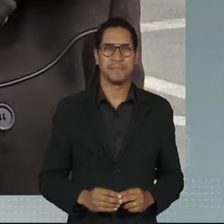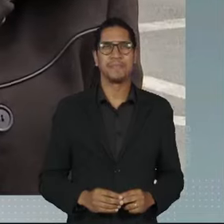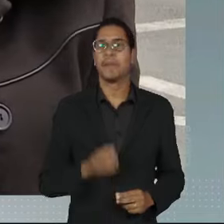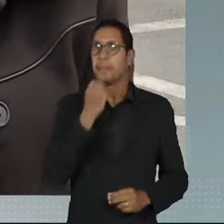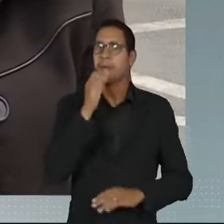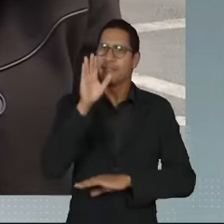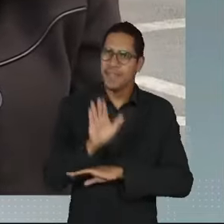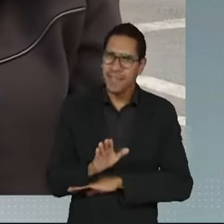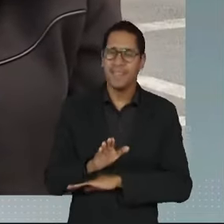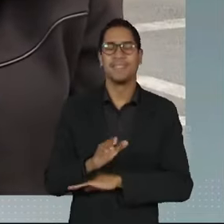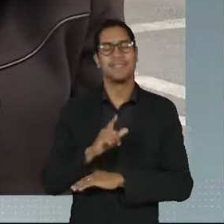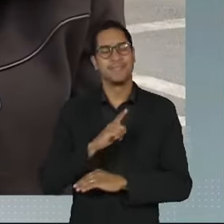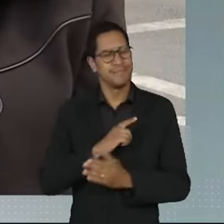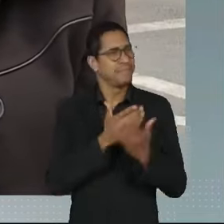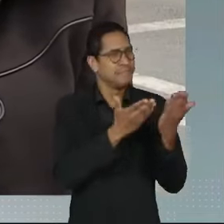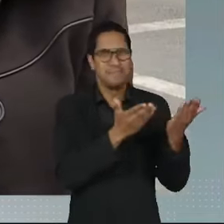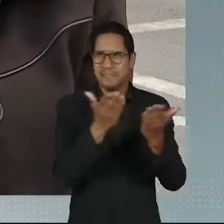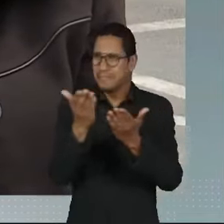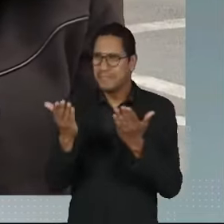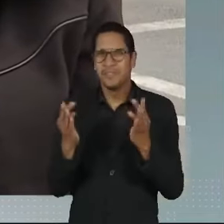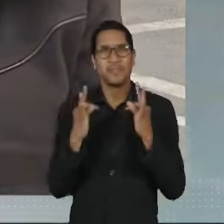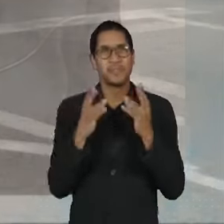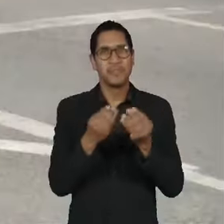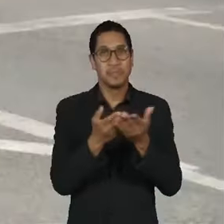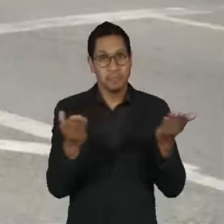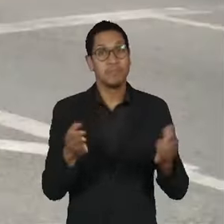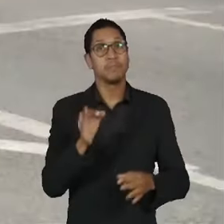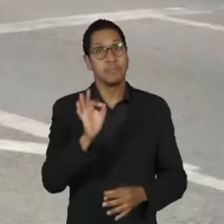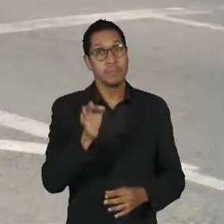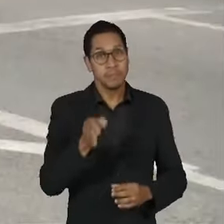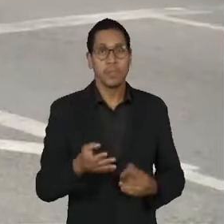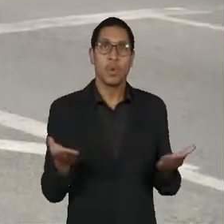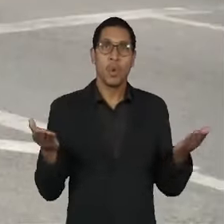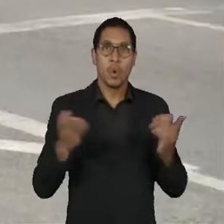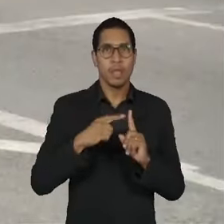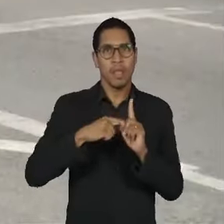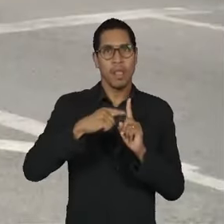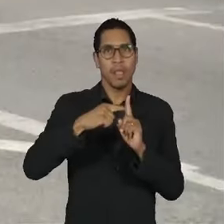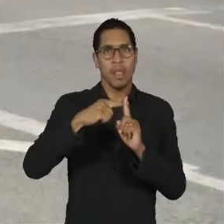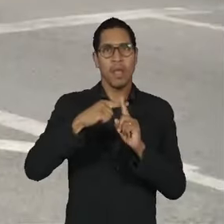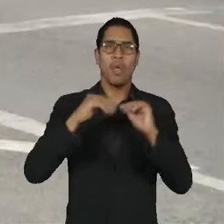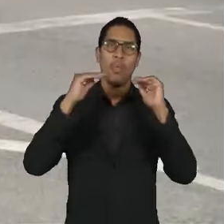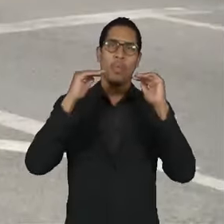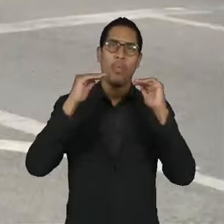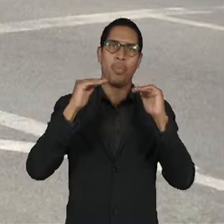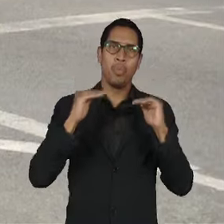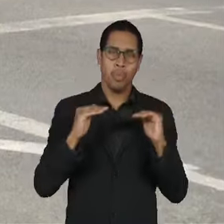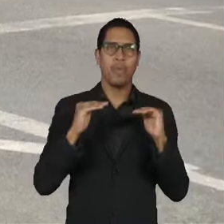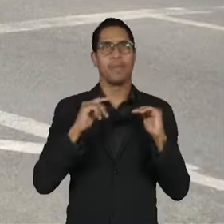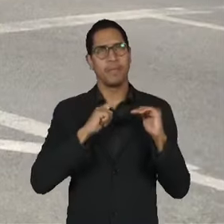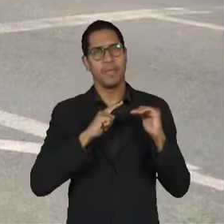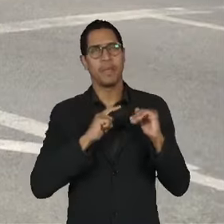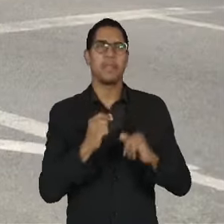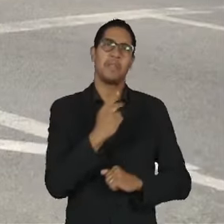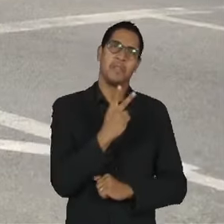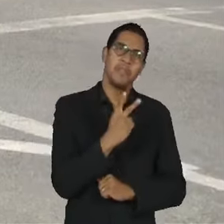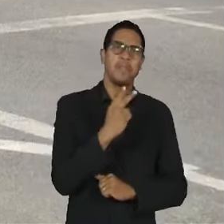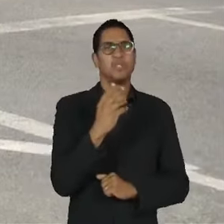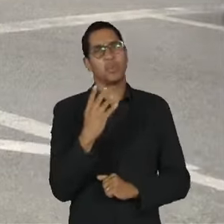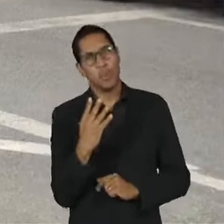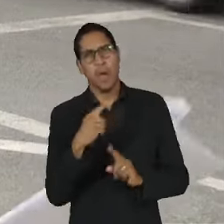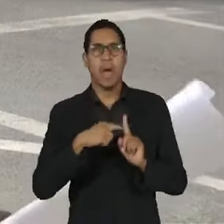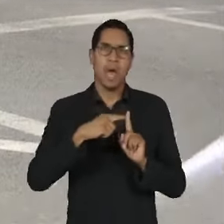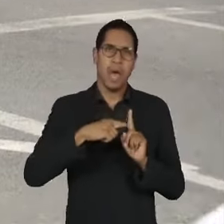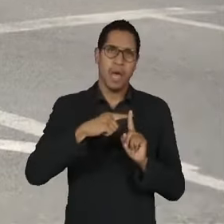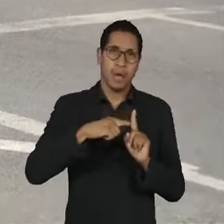Boa tarde, Aldo. Boa tarde para todo mundo. É isso mesmo. Hoje as máximas aqui na capital paulista devem chegar a 24